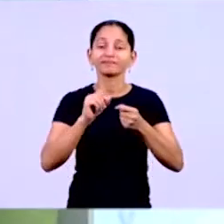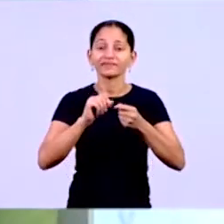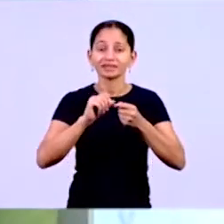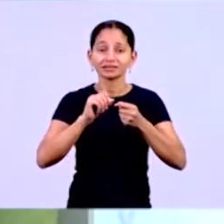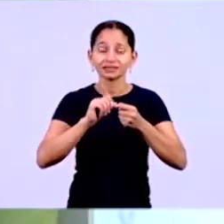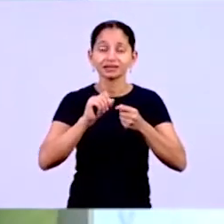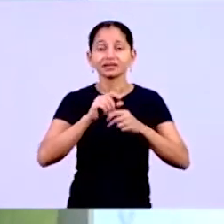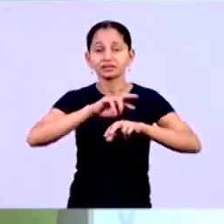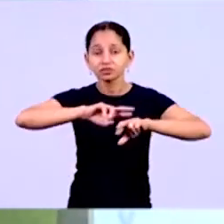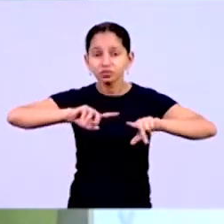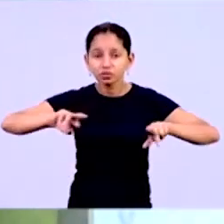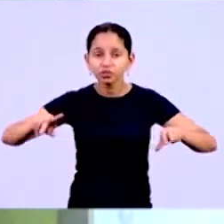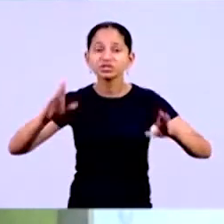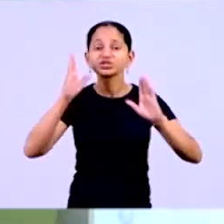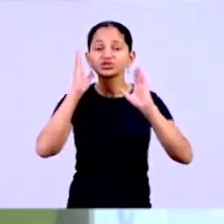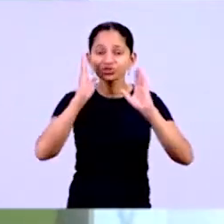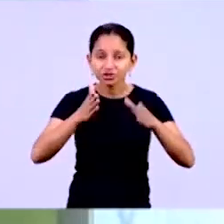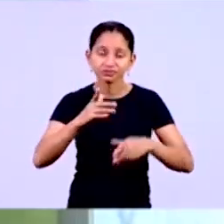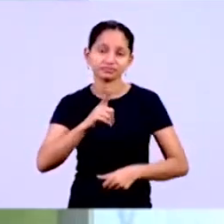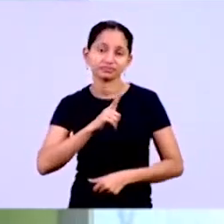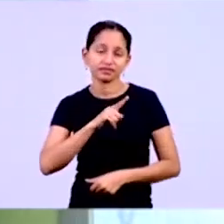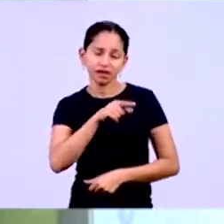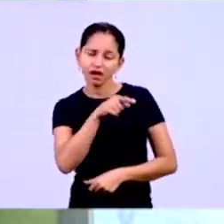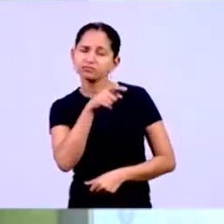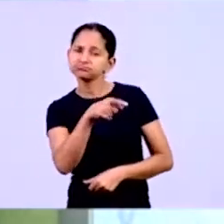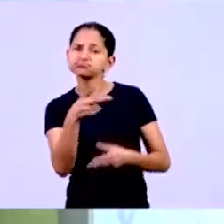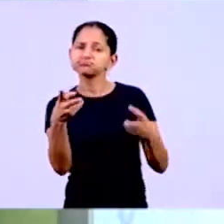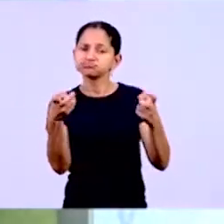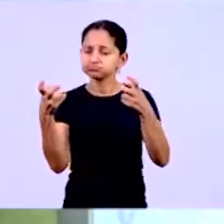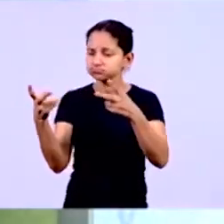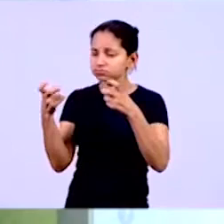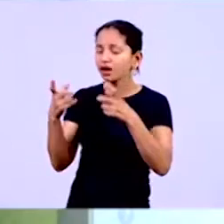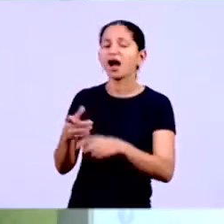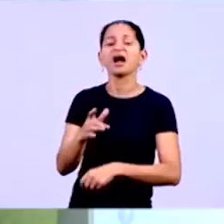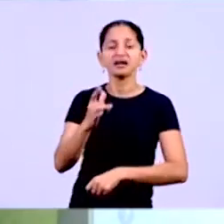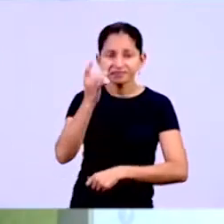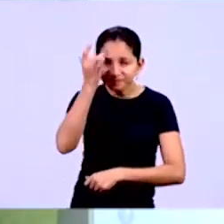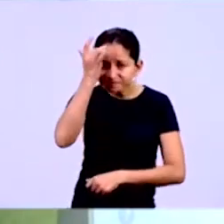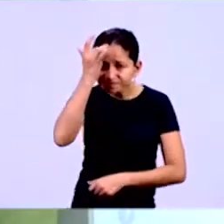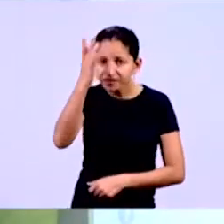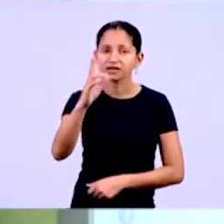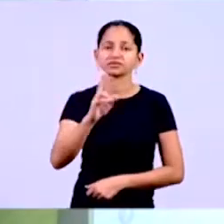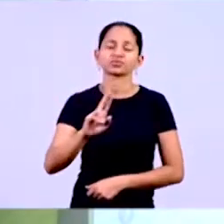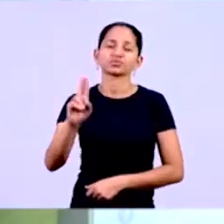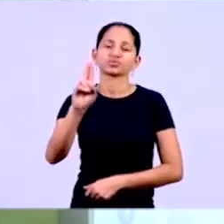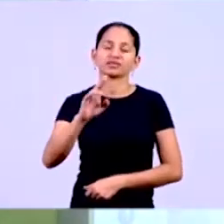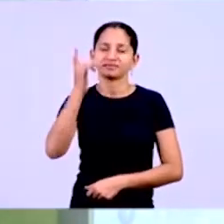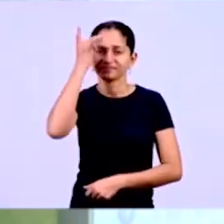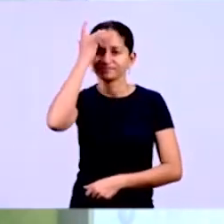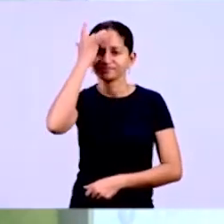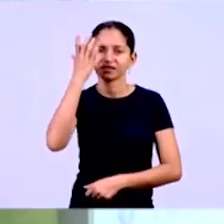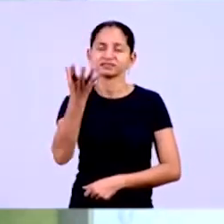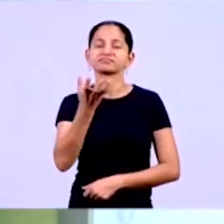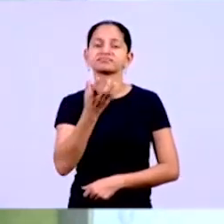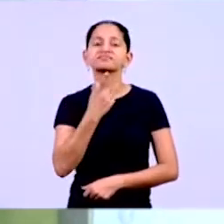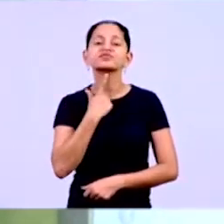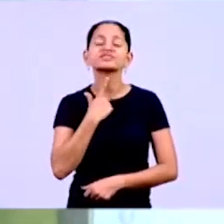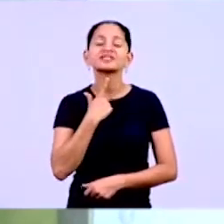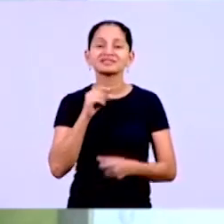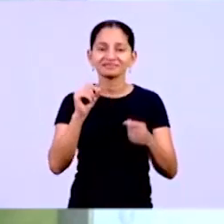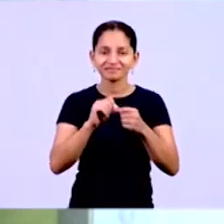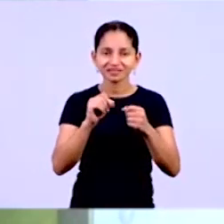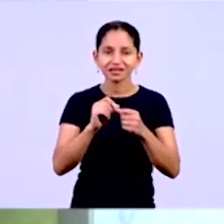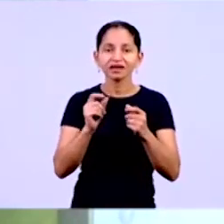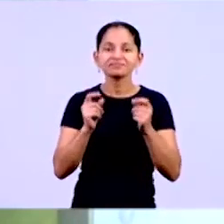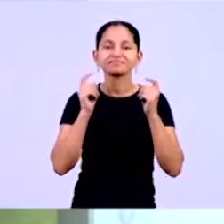com que esses dispositivos que já existiam se tornarem muito mais fáceis de usar. Essa foi a grande sacada da Apple. Essa foi a grande sacada do Steve